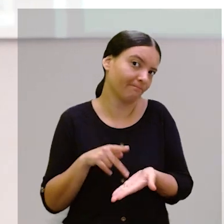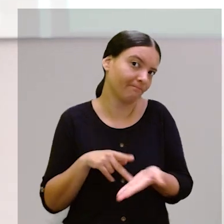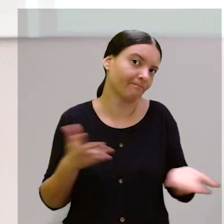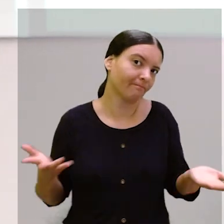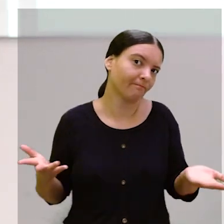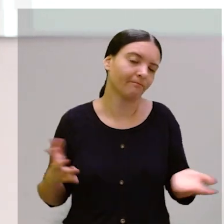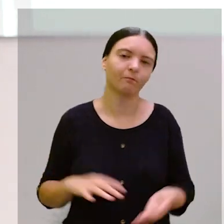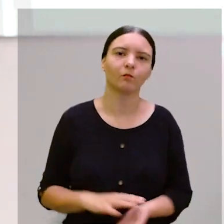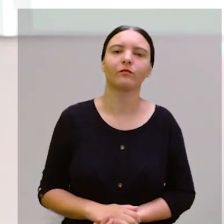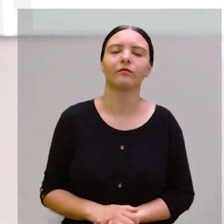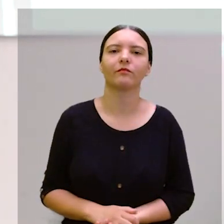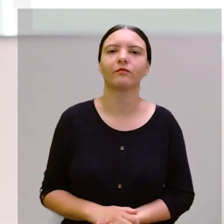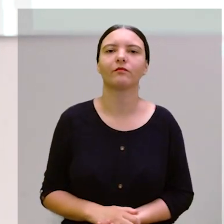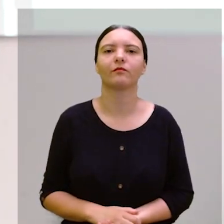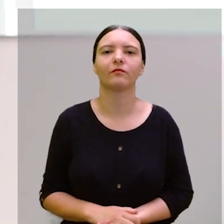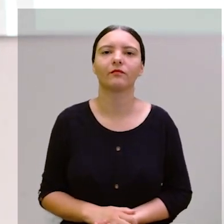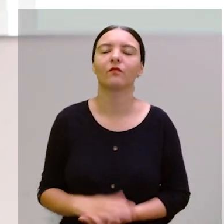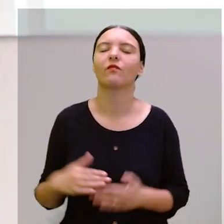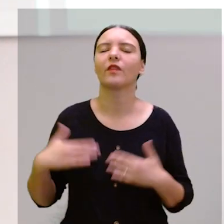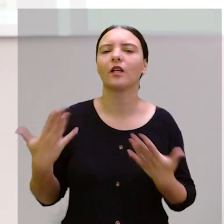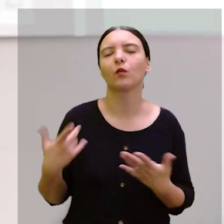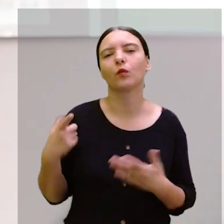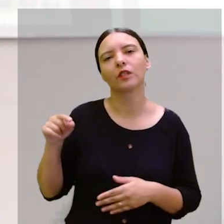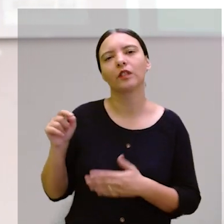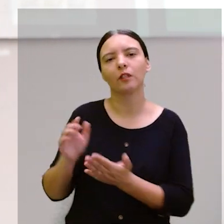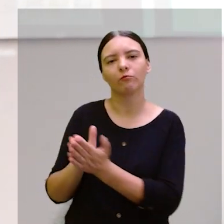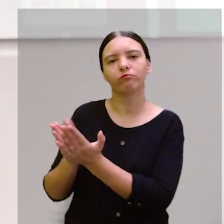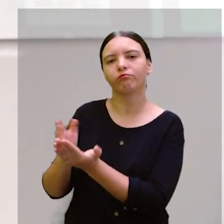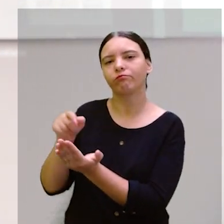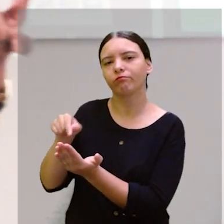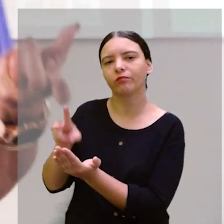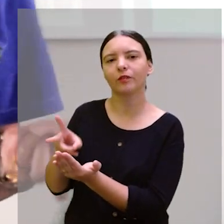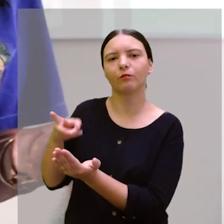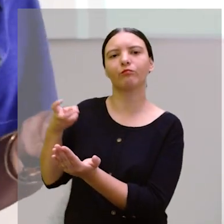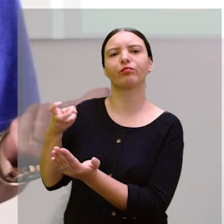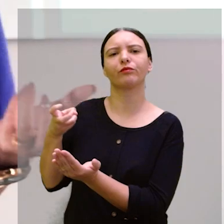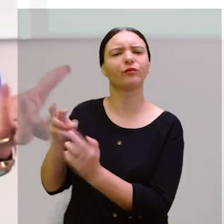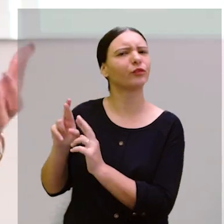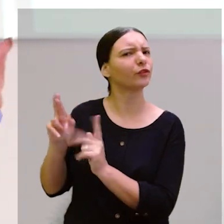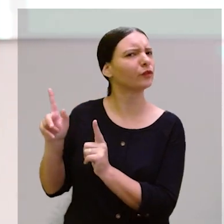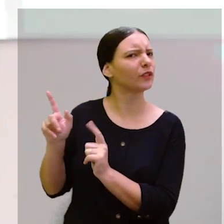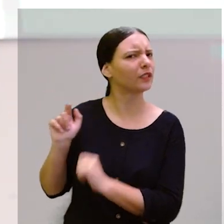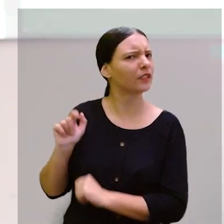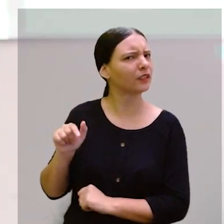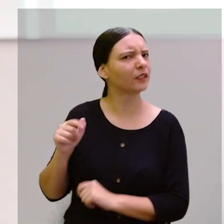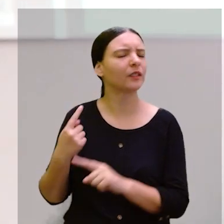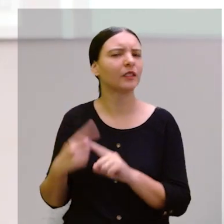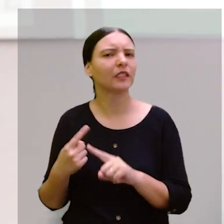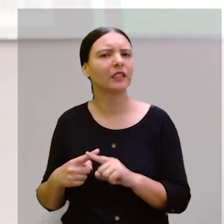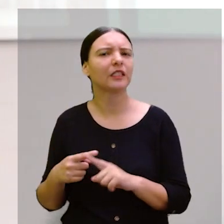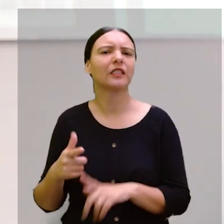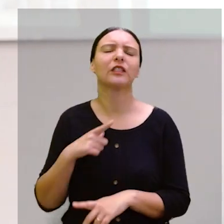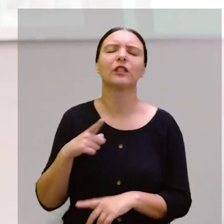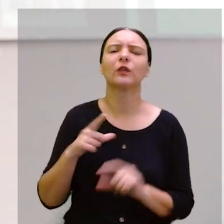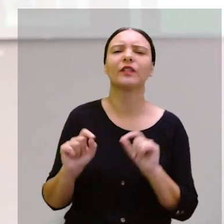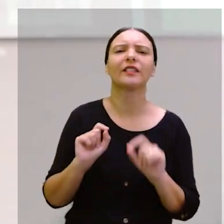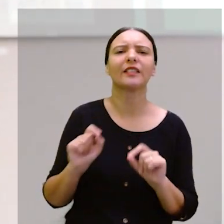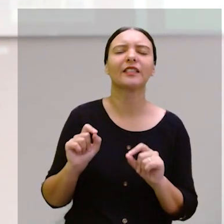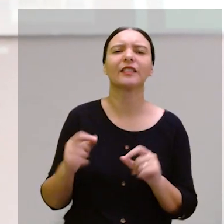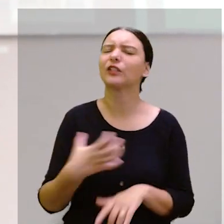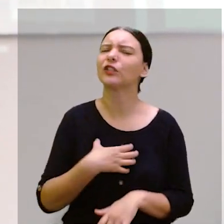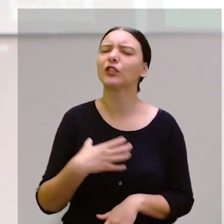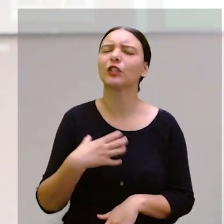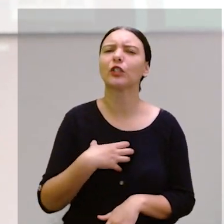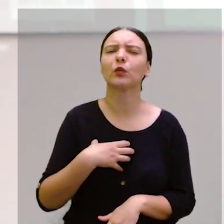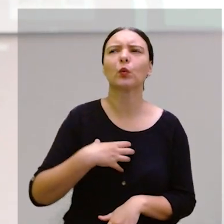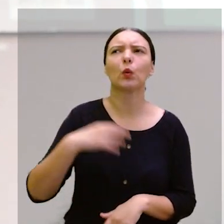Então, ali eu percebi que havia uma coisa diferente, né? Eu percebi que existia um outro jeito